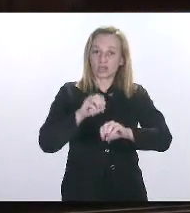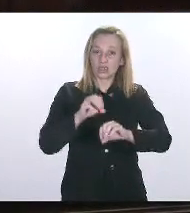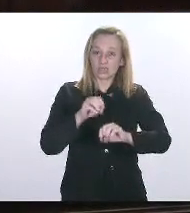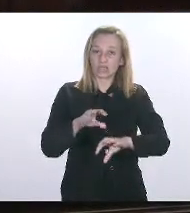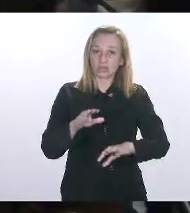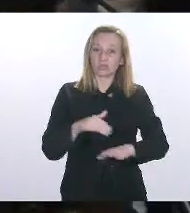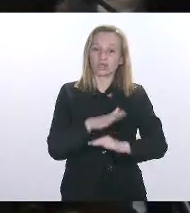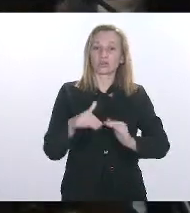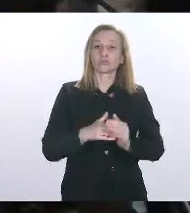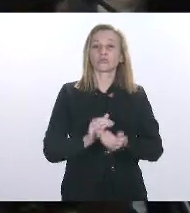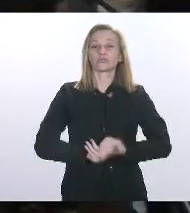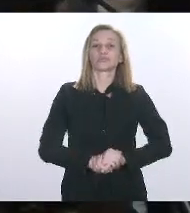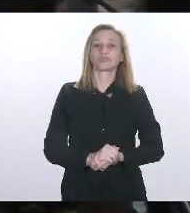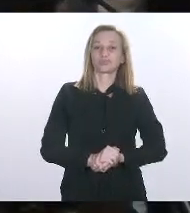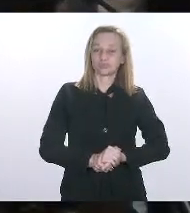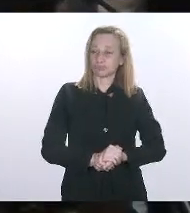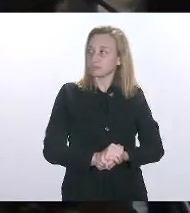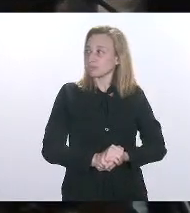presidente.